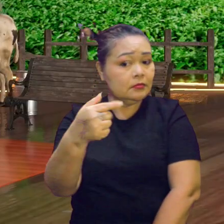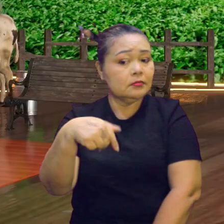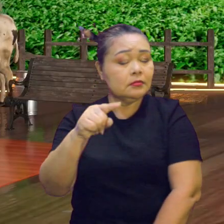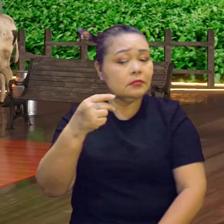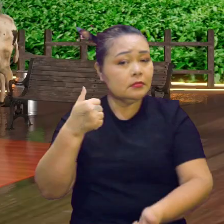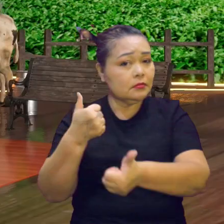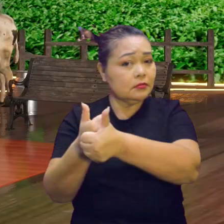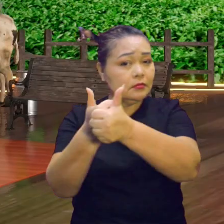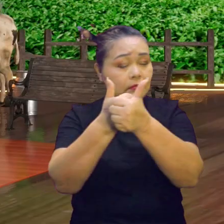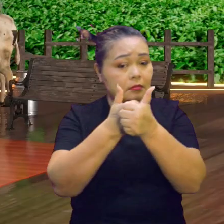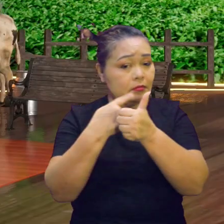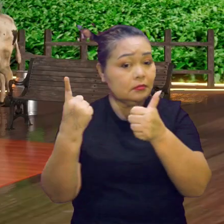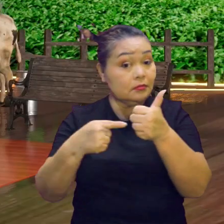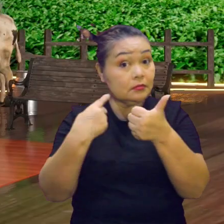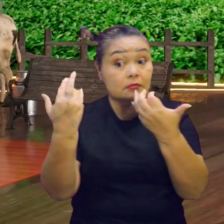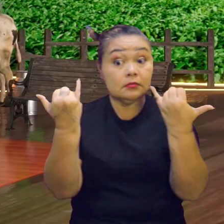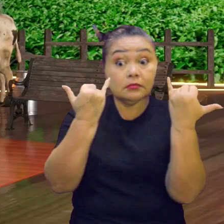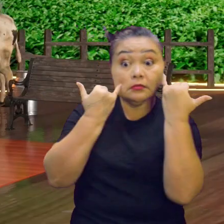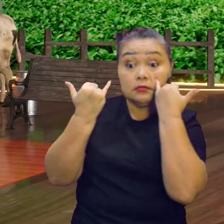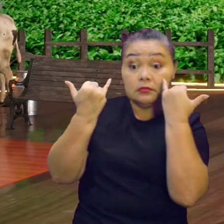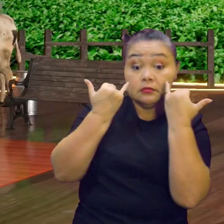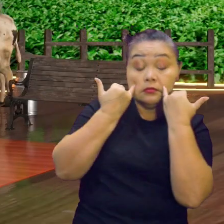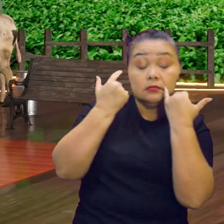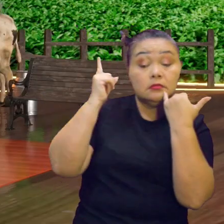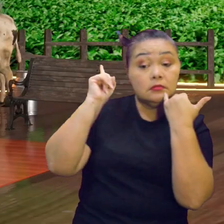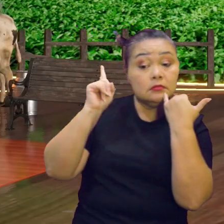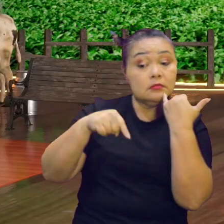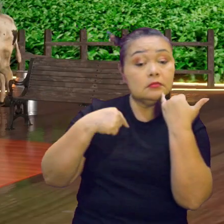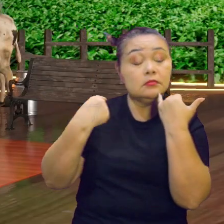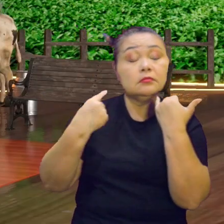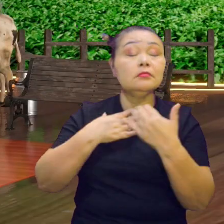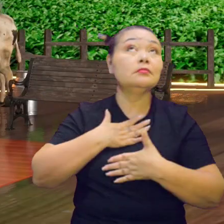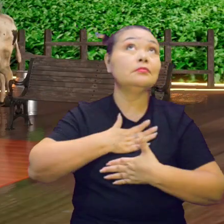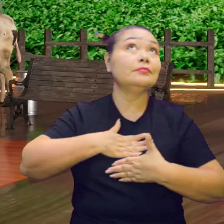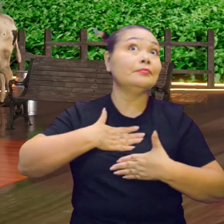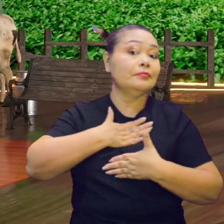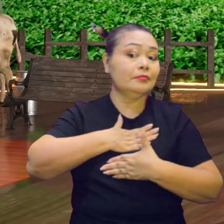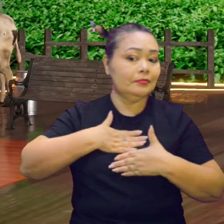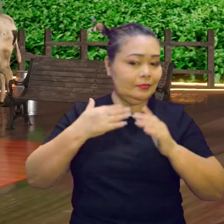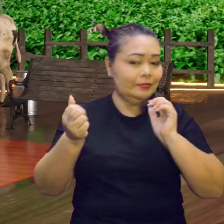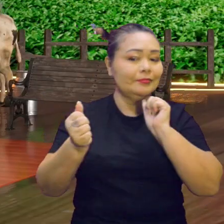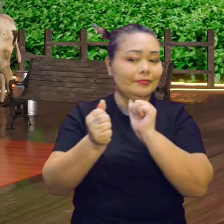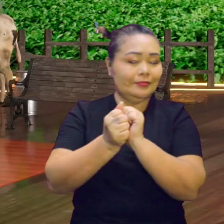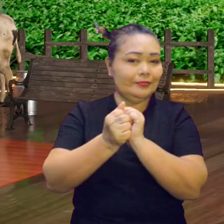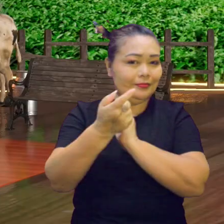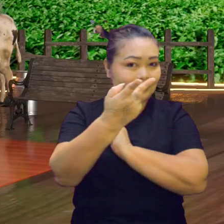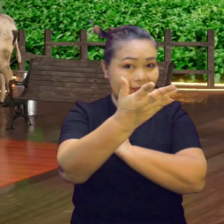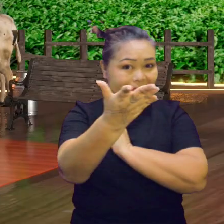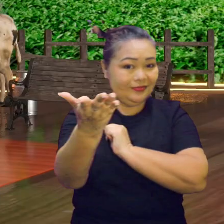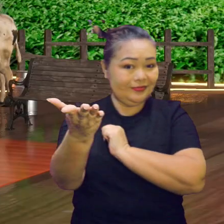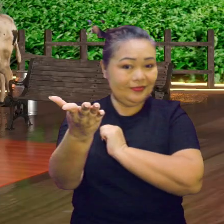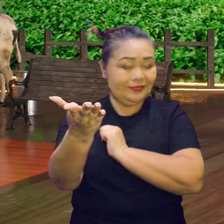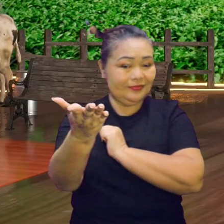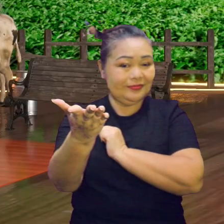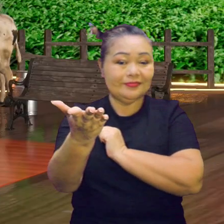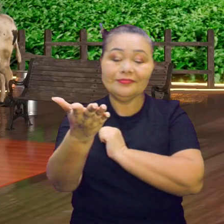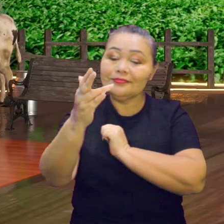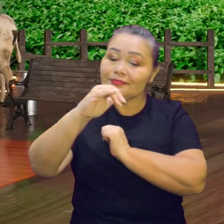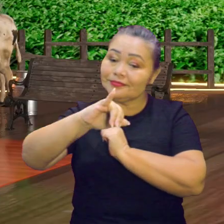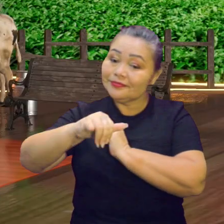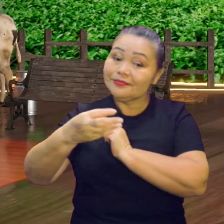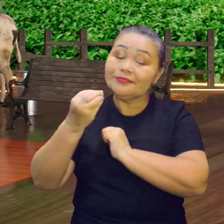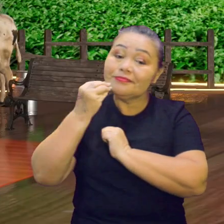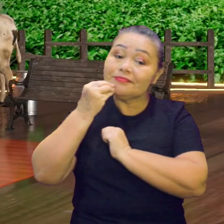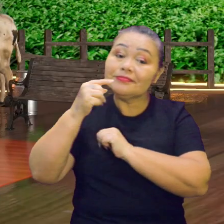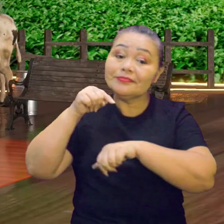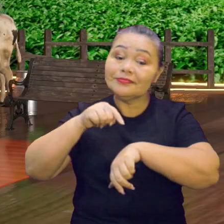nossas informações. É sempre um prazer estarmos junto aqui com vocês. Vou aproveitar esse espaço